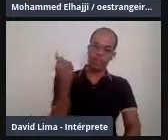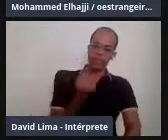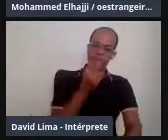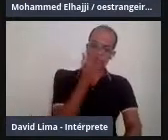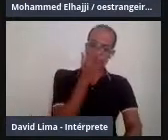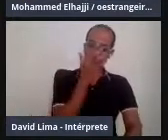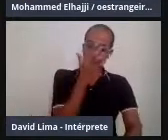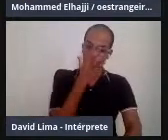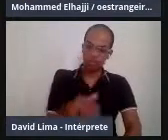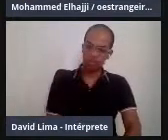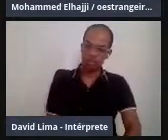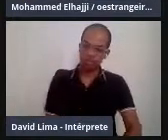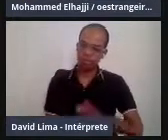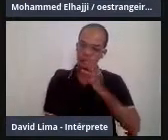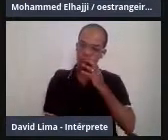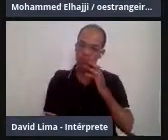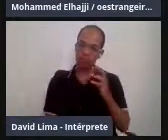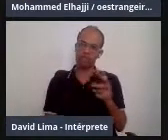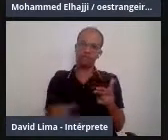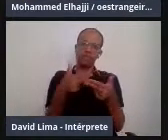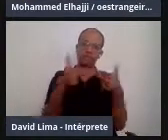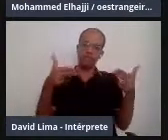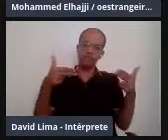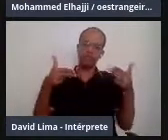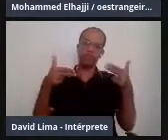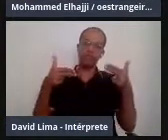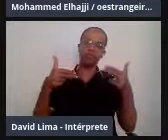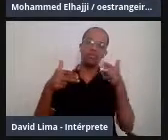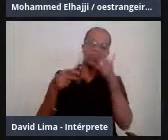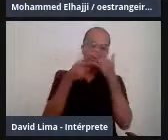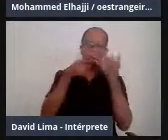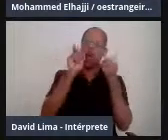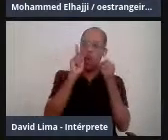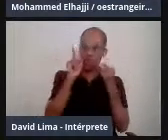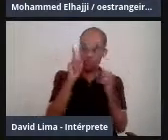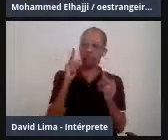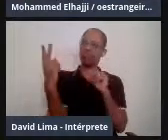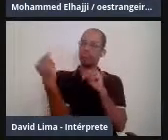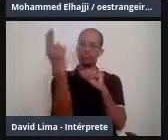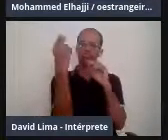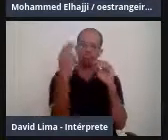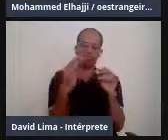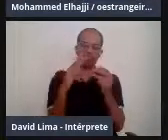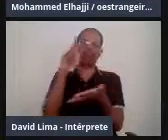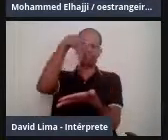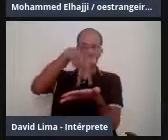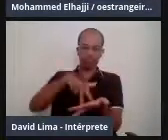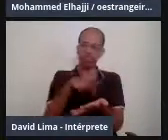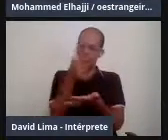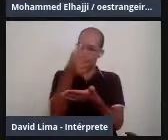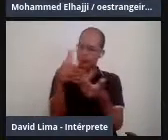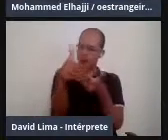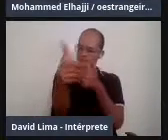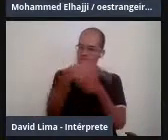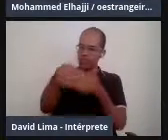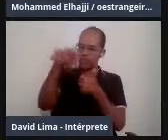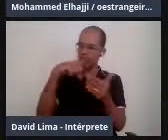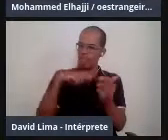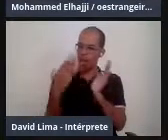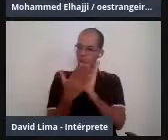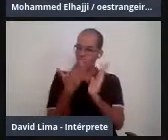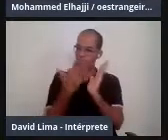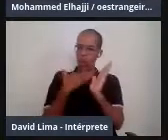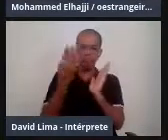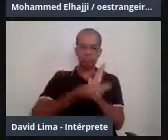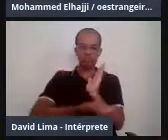fase de fotografar os pratos. Ontem, inclusive, eu estava no estúdio e já daqui a pouco vocês vão ter esse livro. E eu